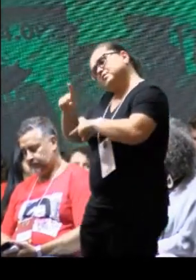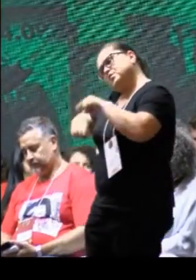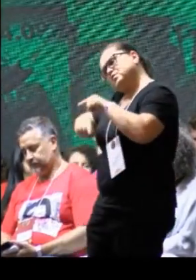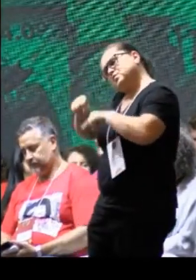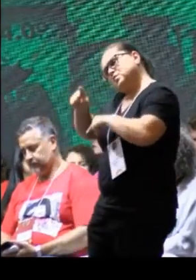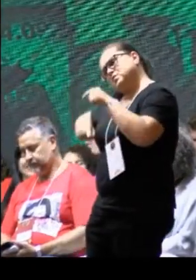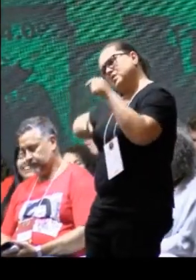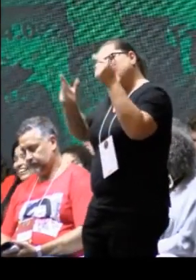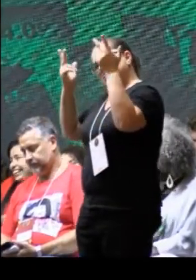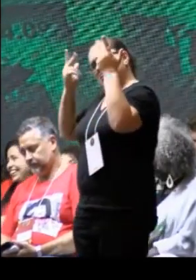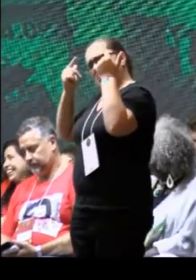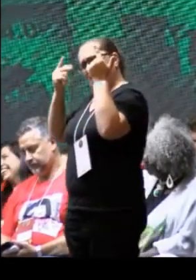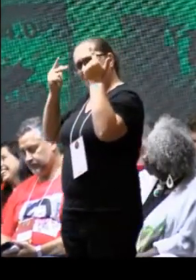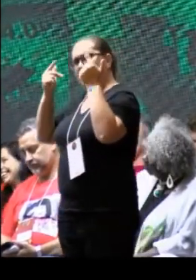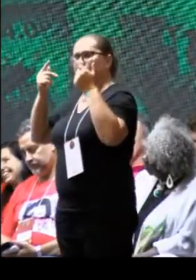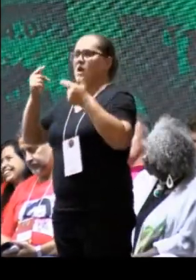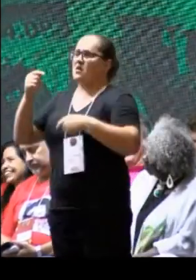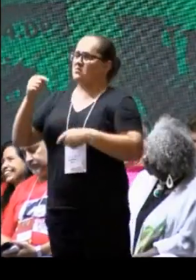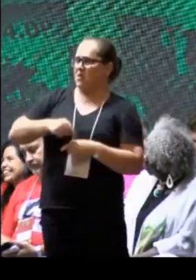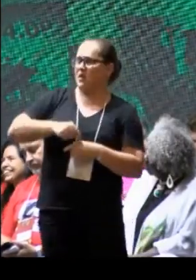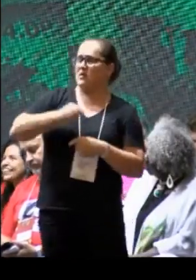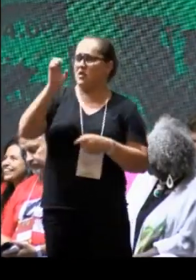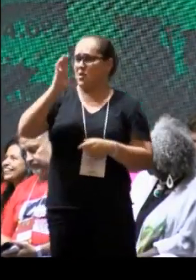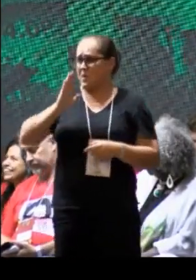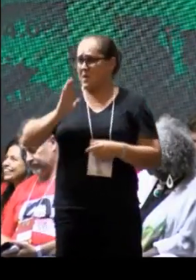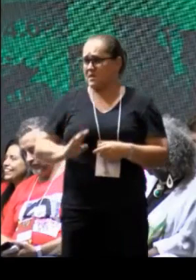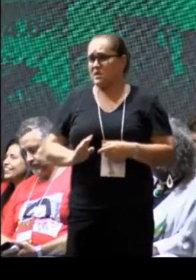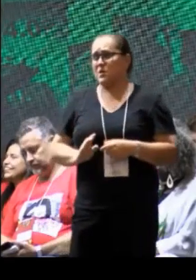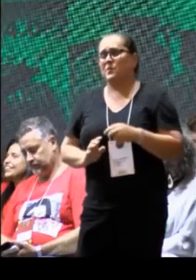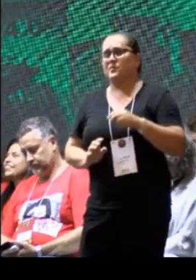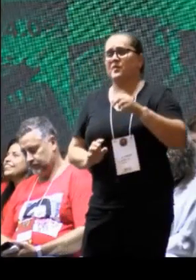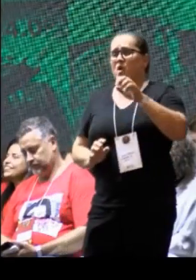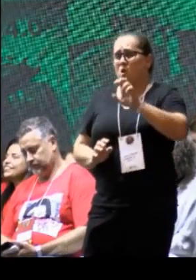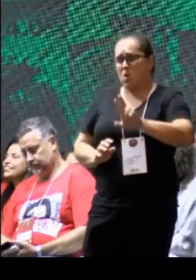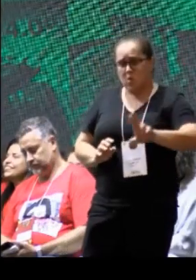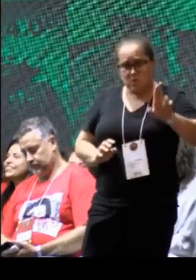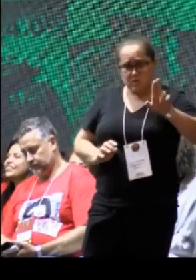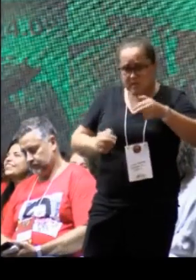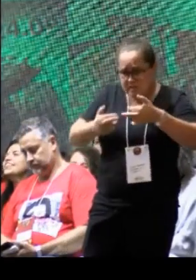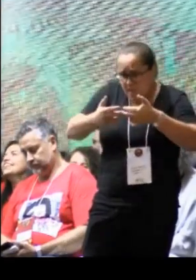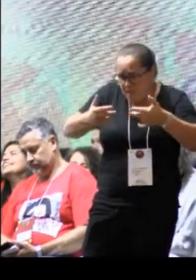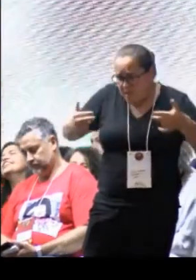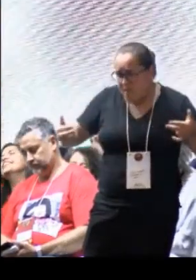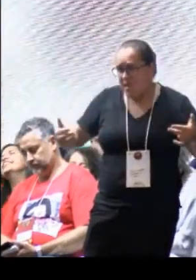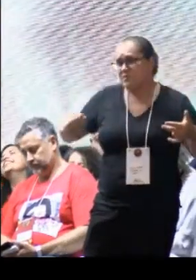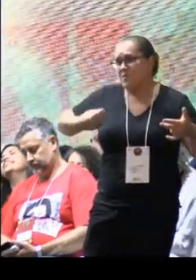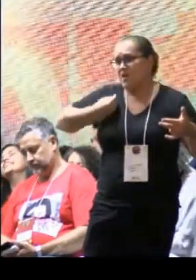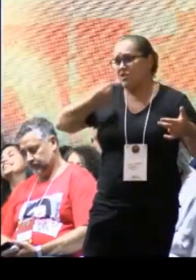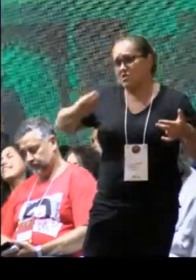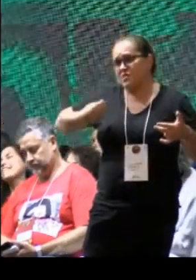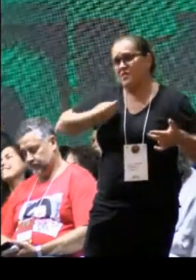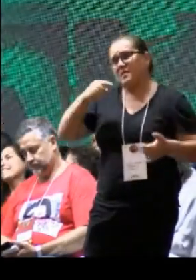a nossa riquíssima biodiversidade, utilizar esse patrimônio, fonte de vida, com